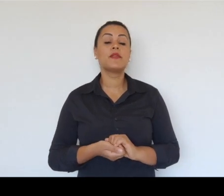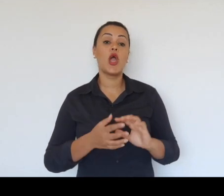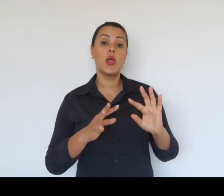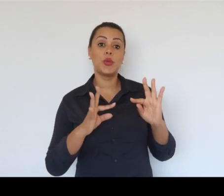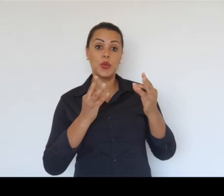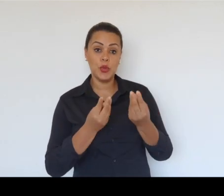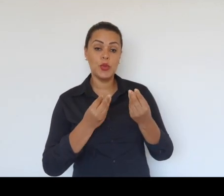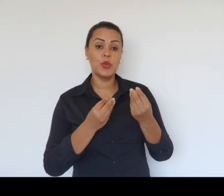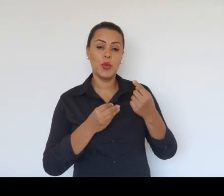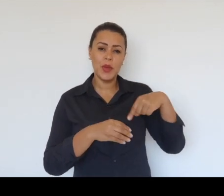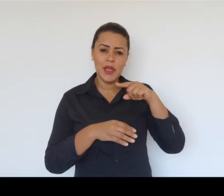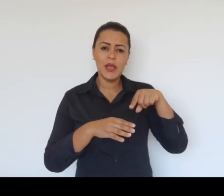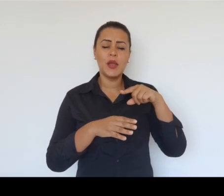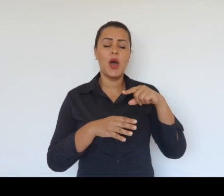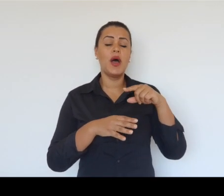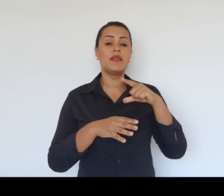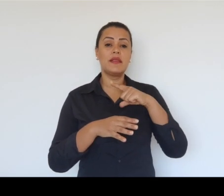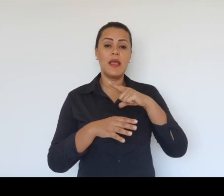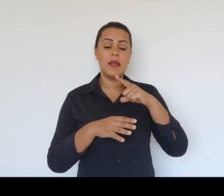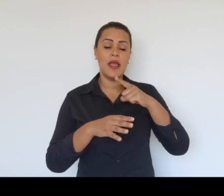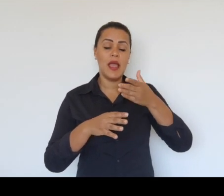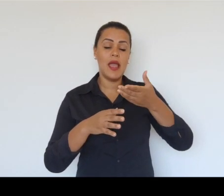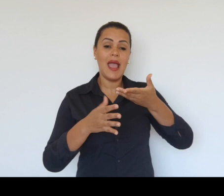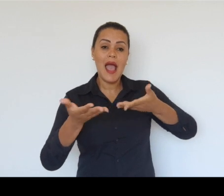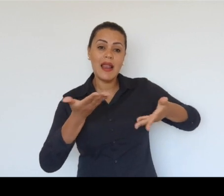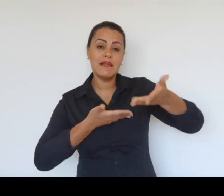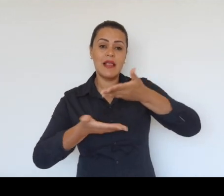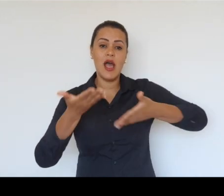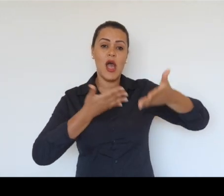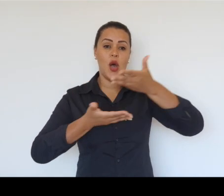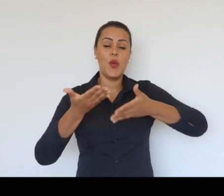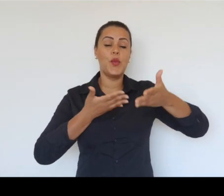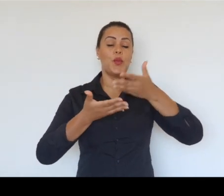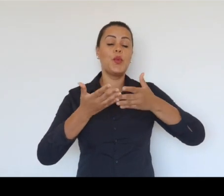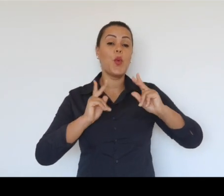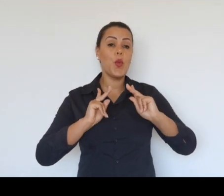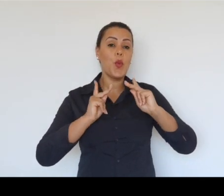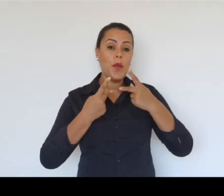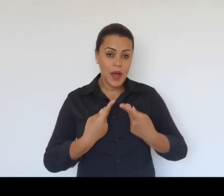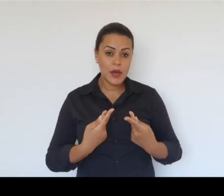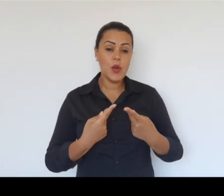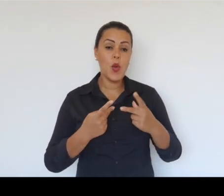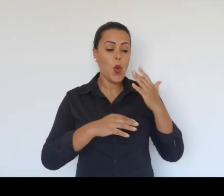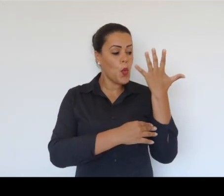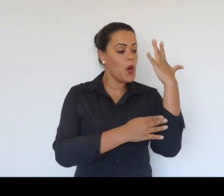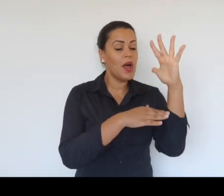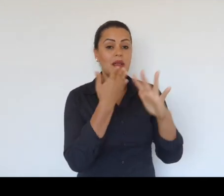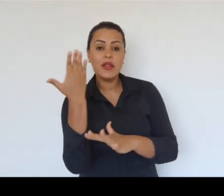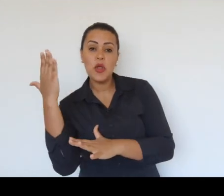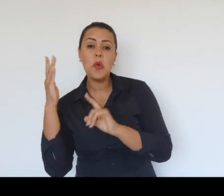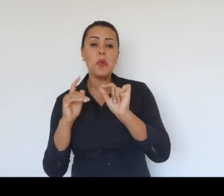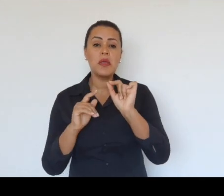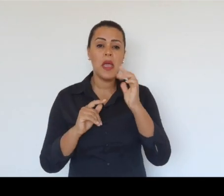Tudo que a gente faz na vida, toda a relação do homem com a natureza é marcada pela estética. O que a gente considera feio, bonito,